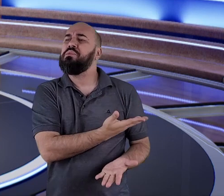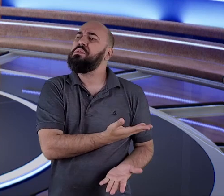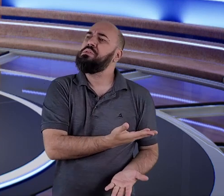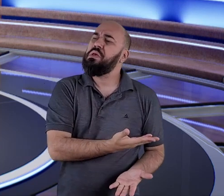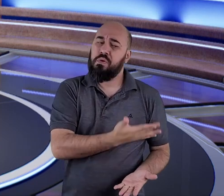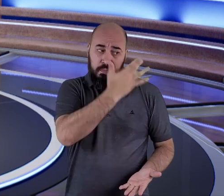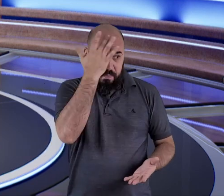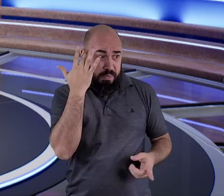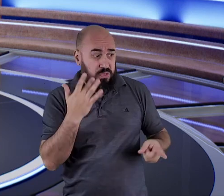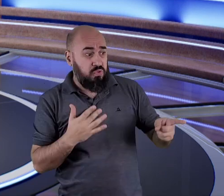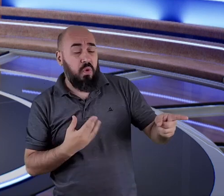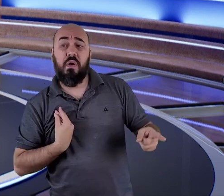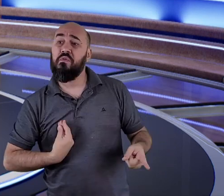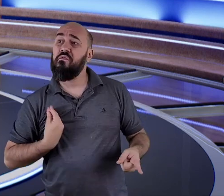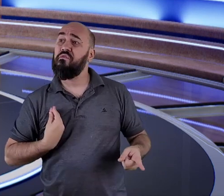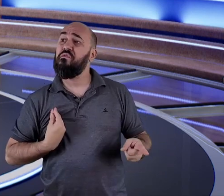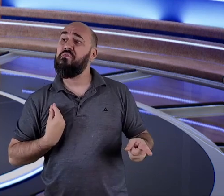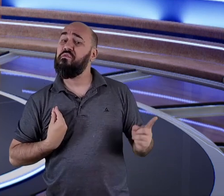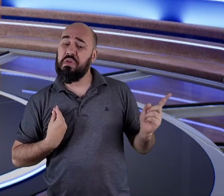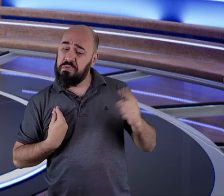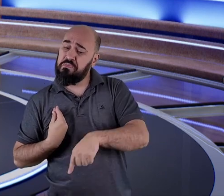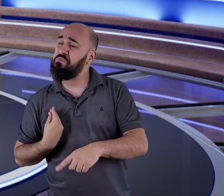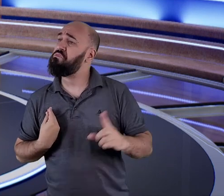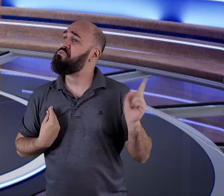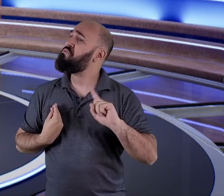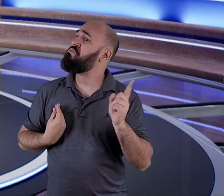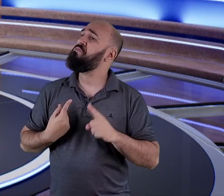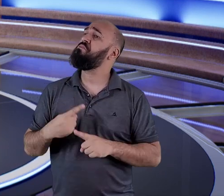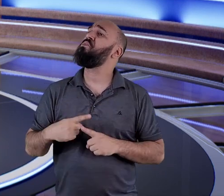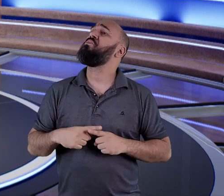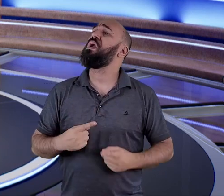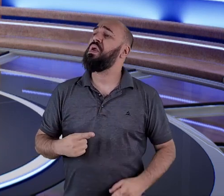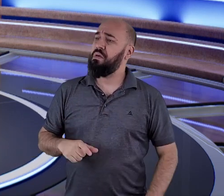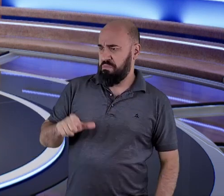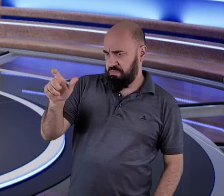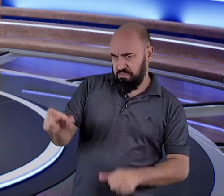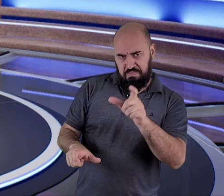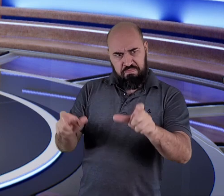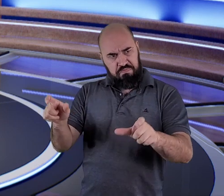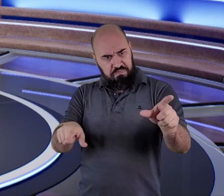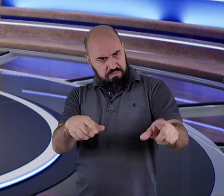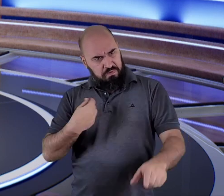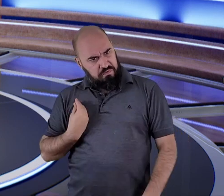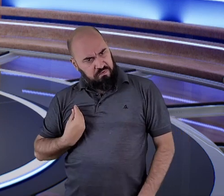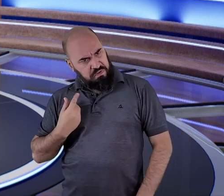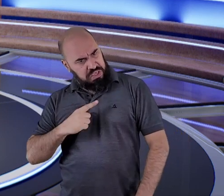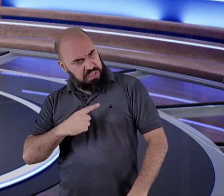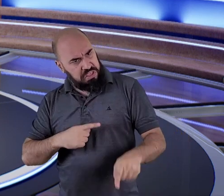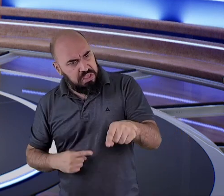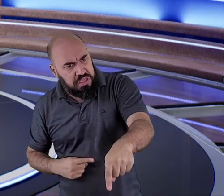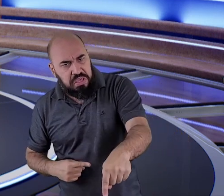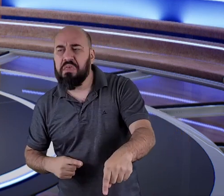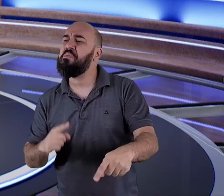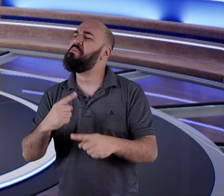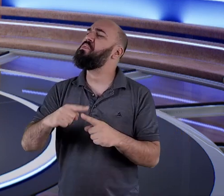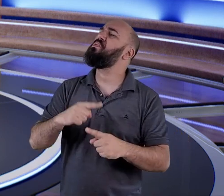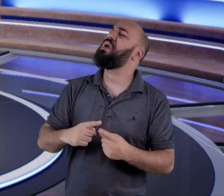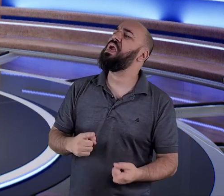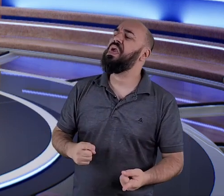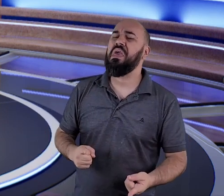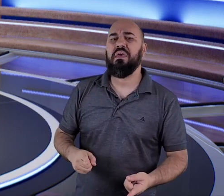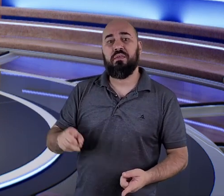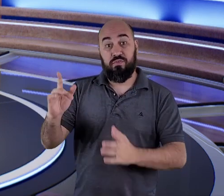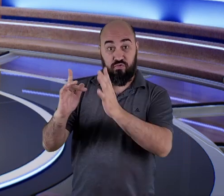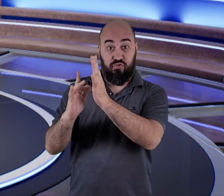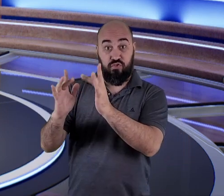que estão no céu e por que outras pessoas não estão. Nesse dia, será revelado toda a